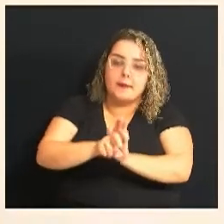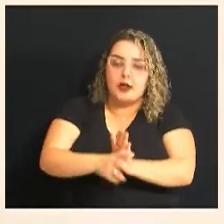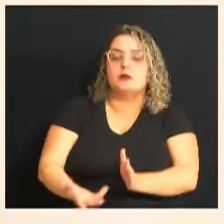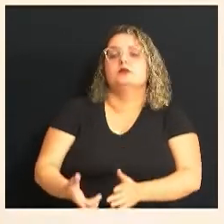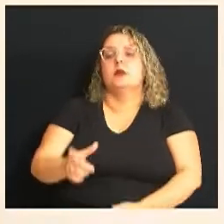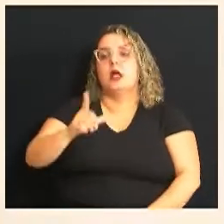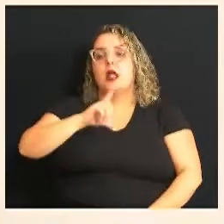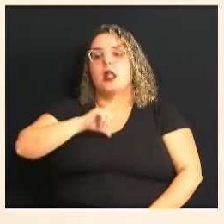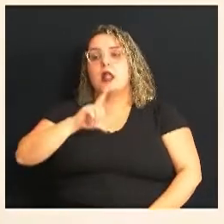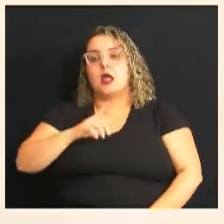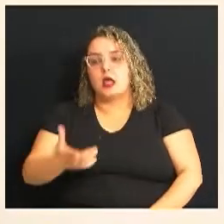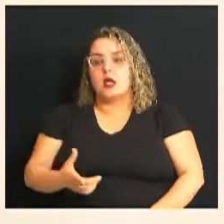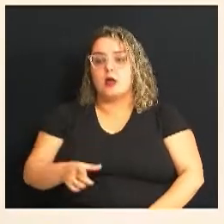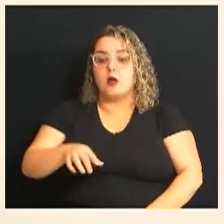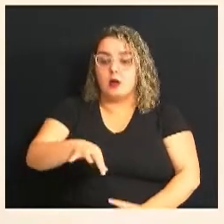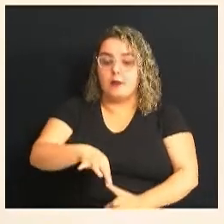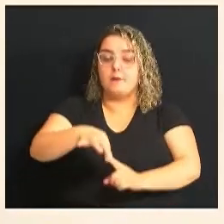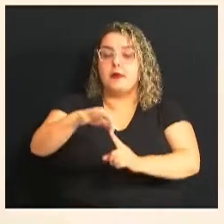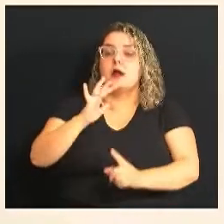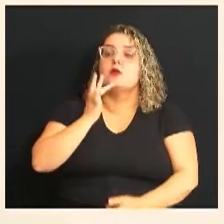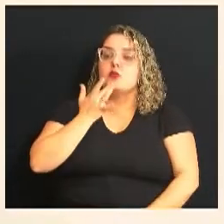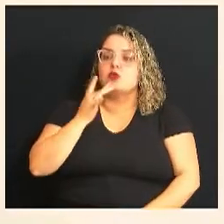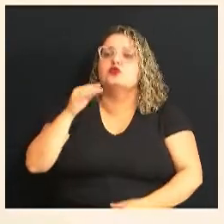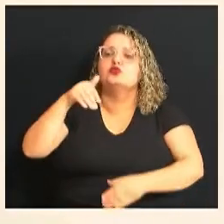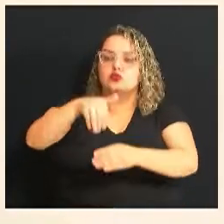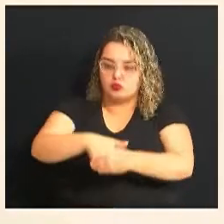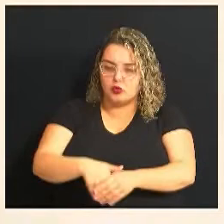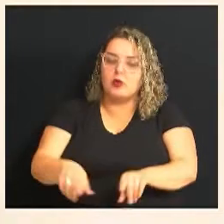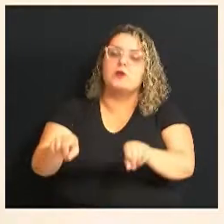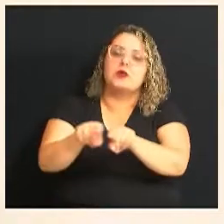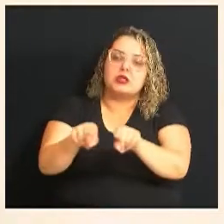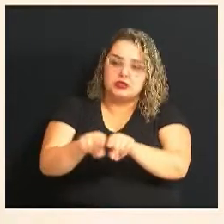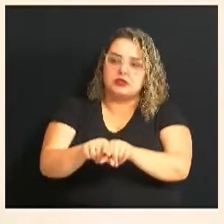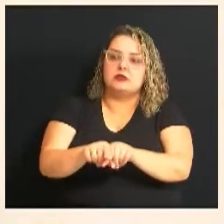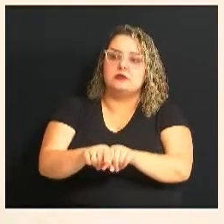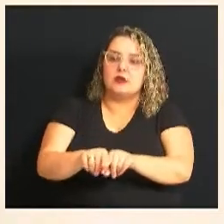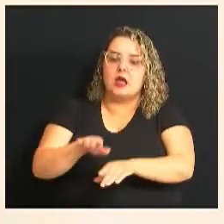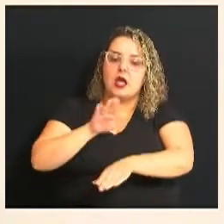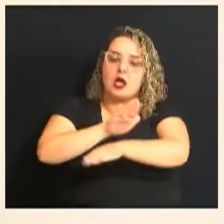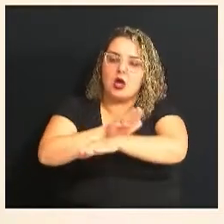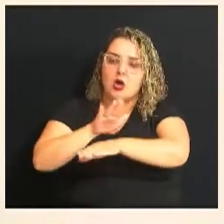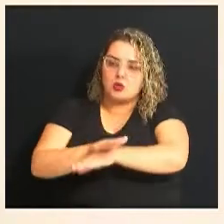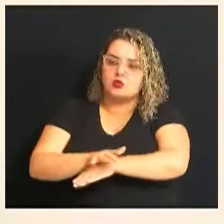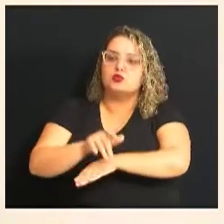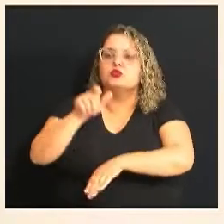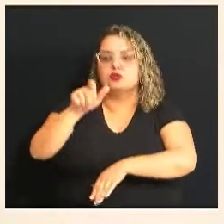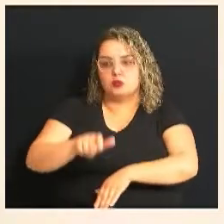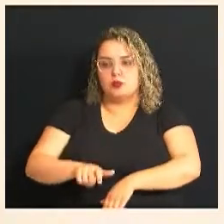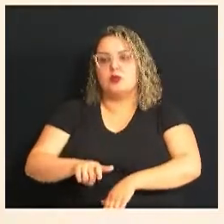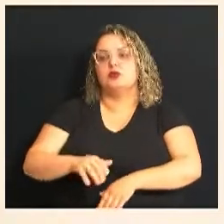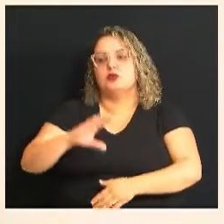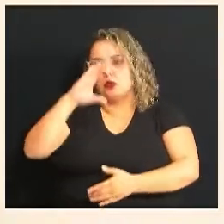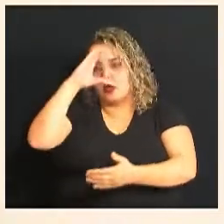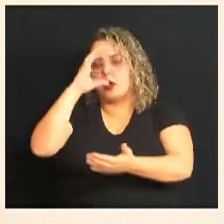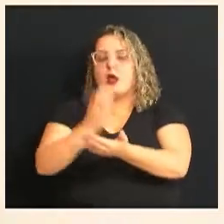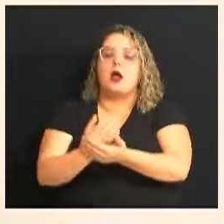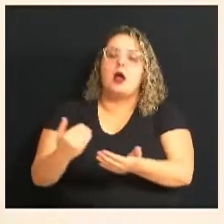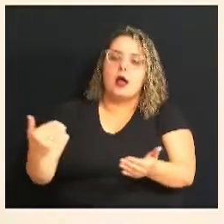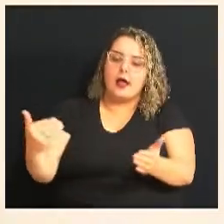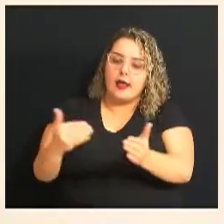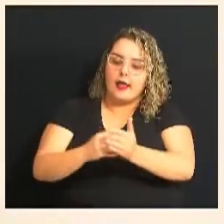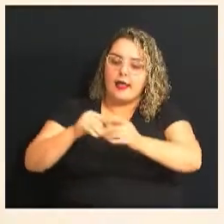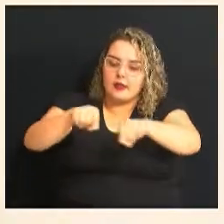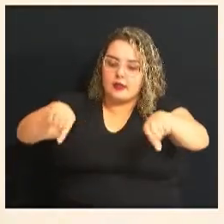terão a preferência no momento do voto e também direito a auxílio da sua pessoa de confiança para ir até a cabine de